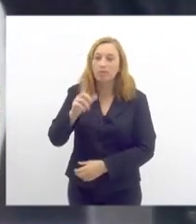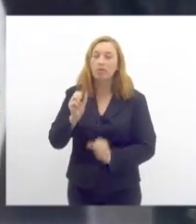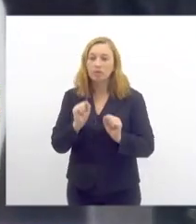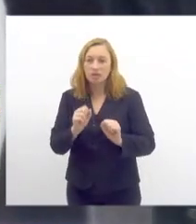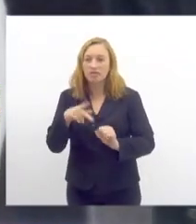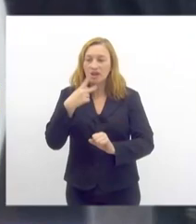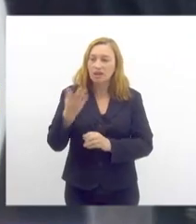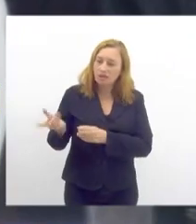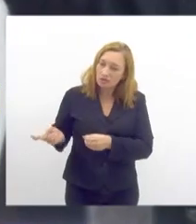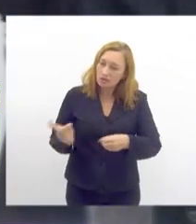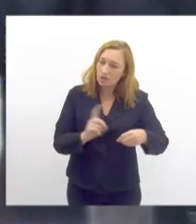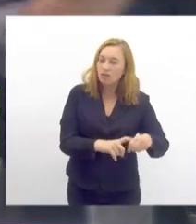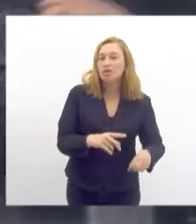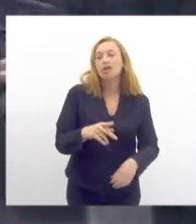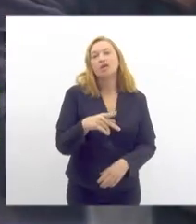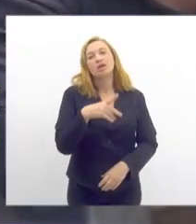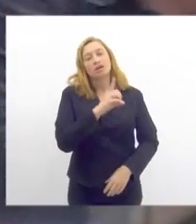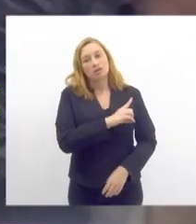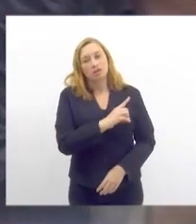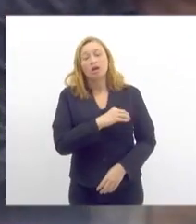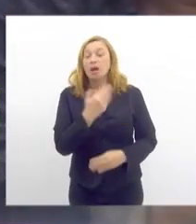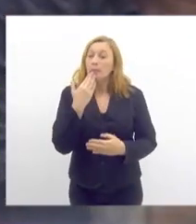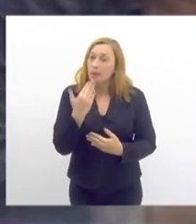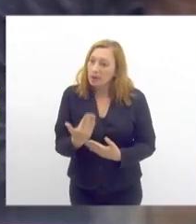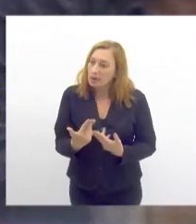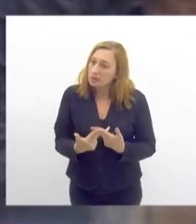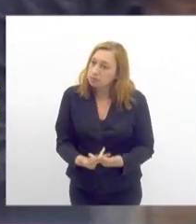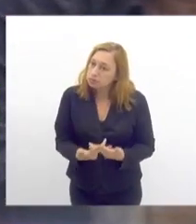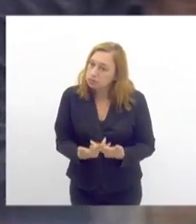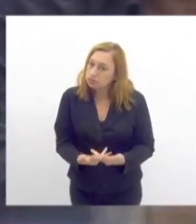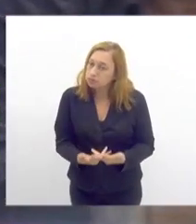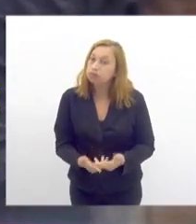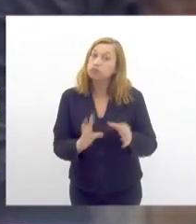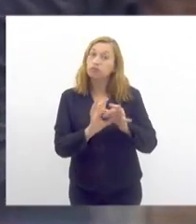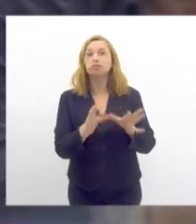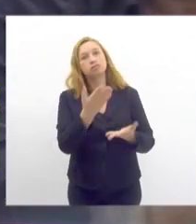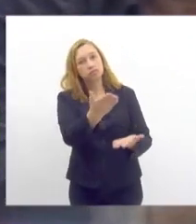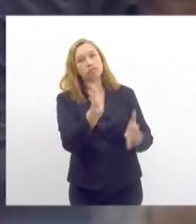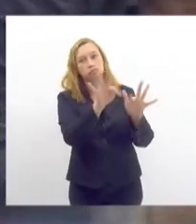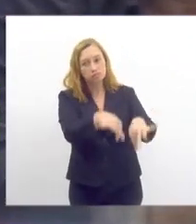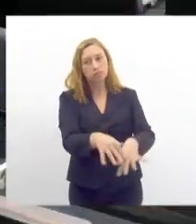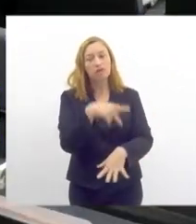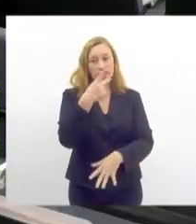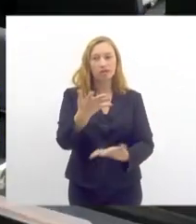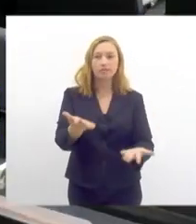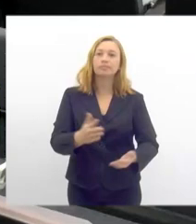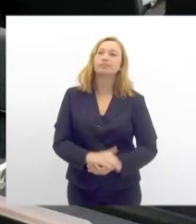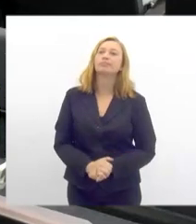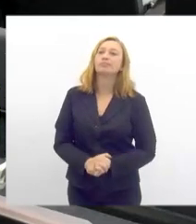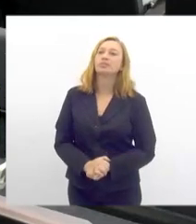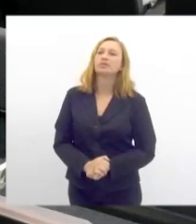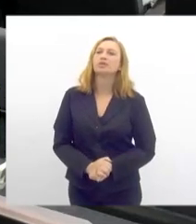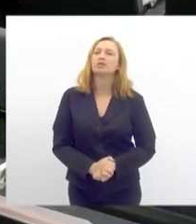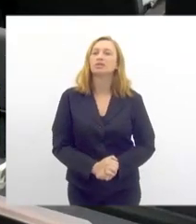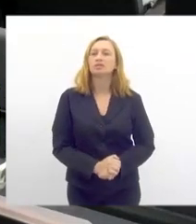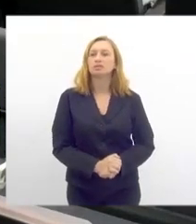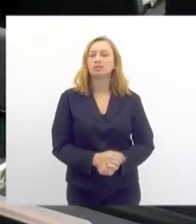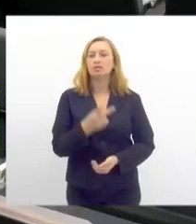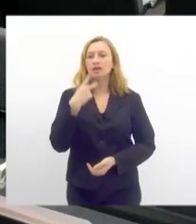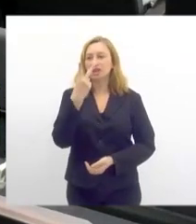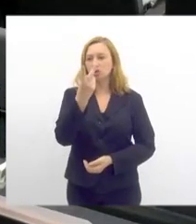Então, vou devolver a palavra ao Detran e pedir, por gentileza, que permita que ele termine a fala. Eu vou tentar falar em